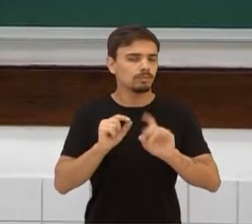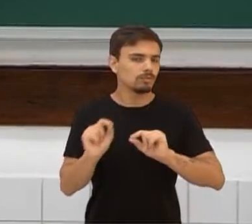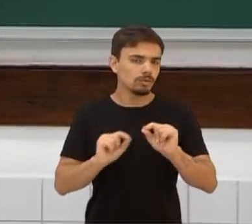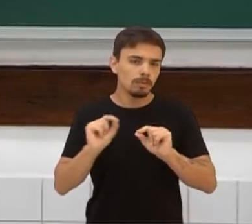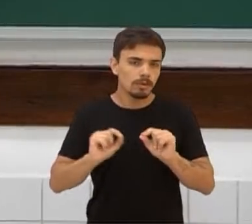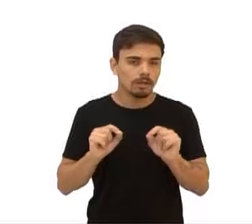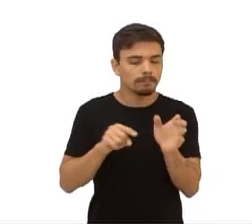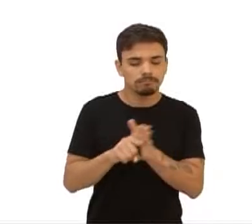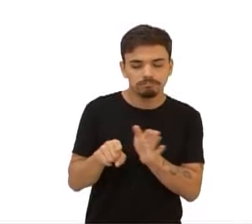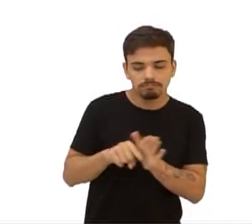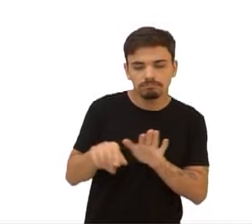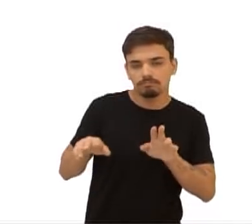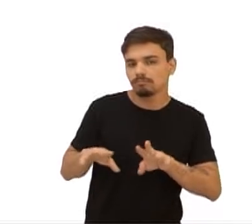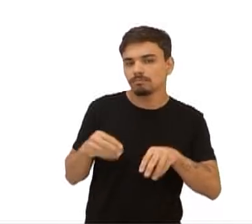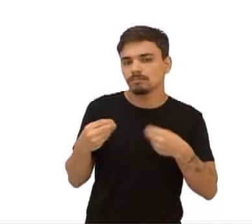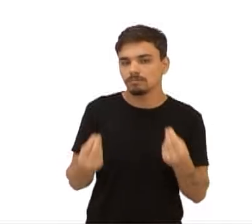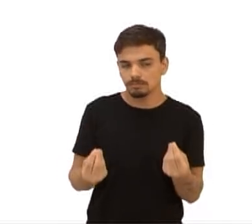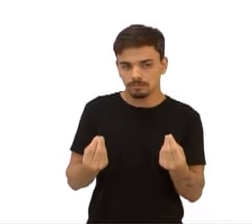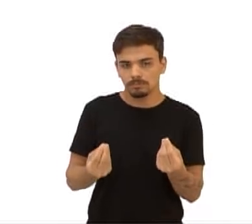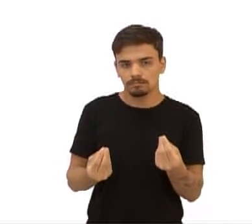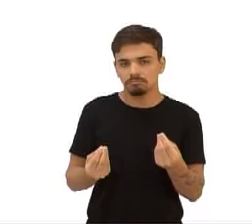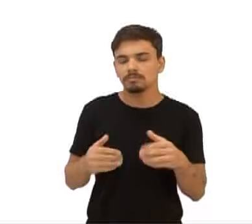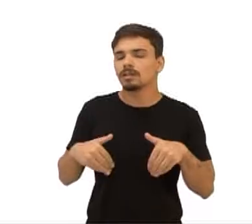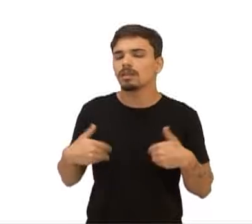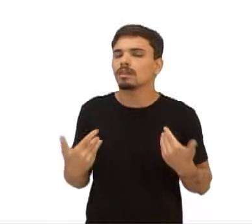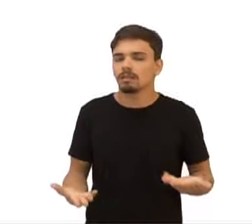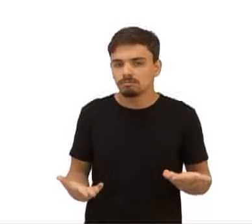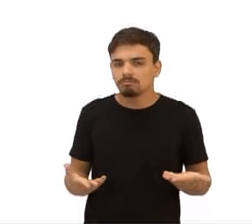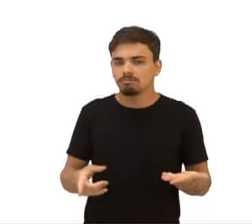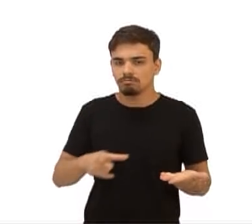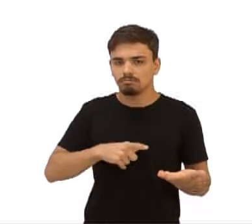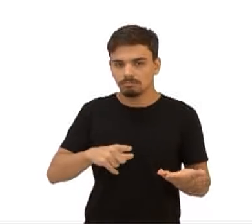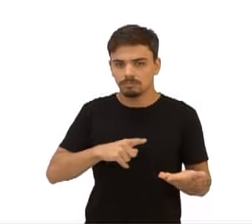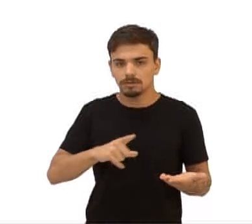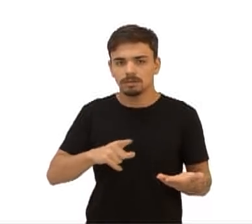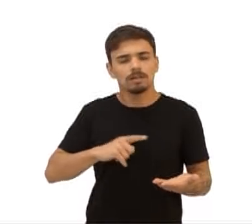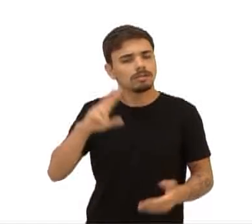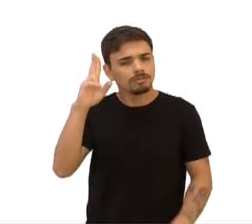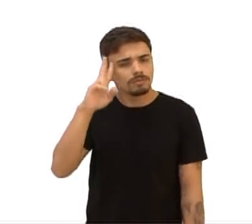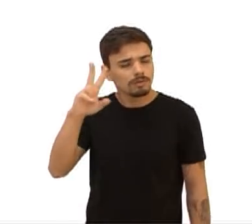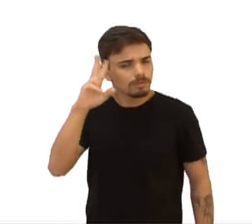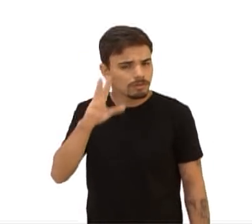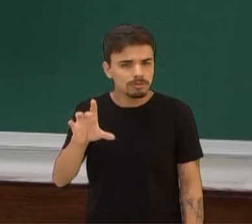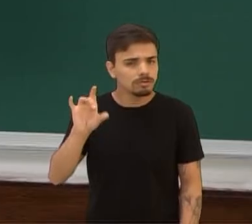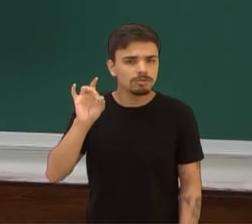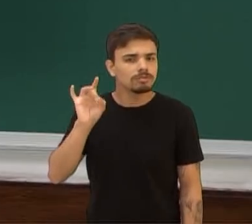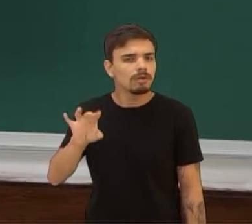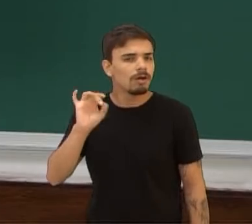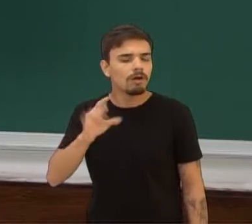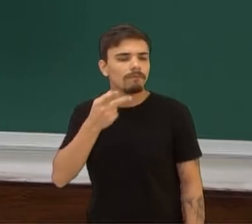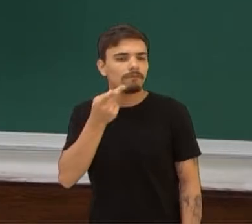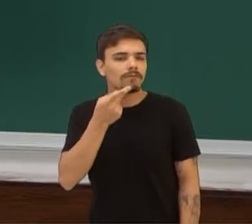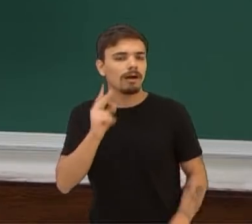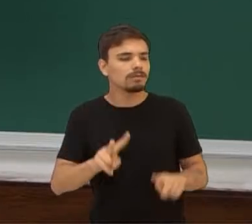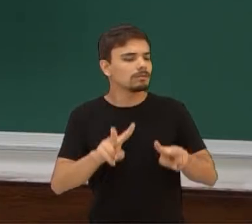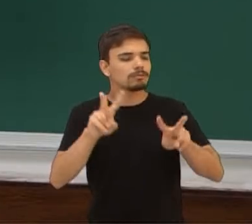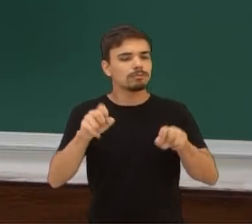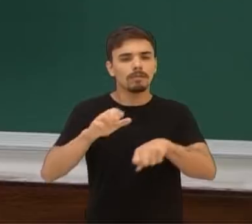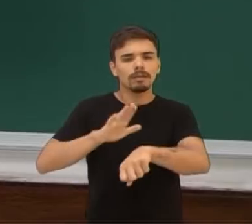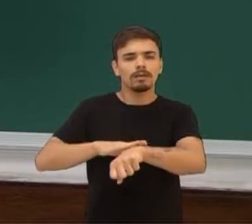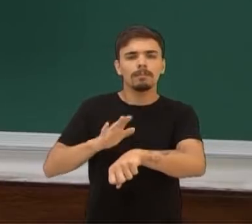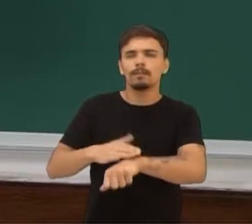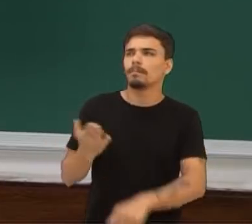e perguntar, né? Afinal, resta ao historiador somente falar do tempo do